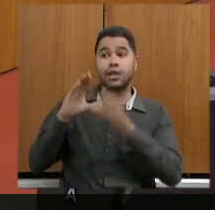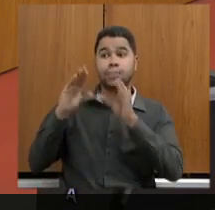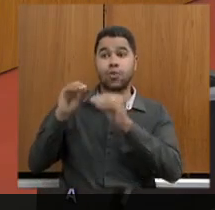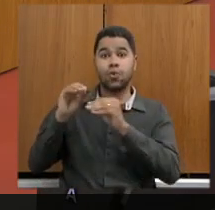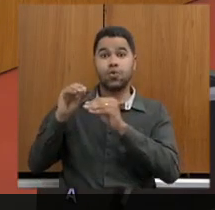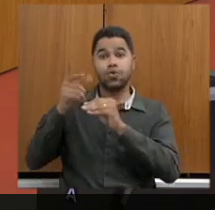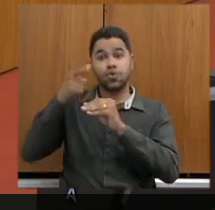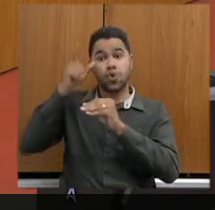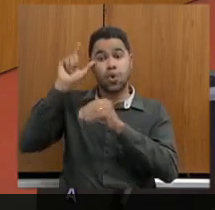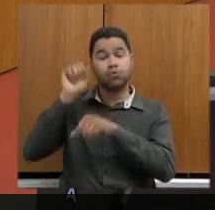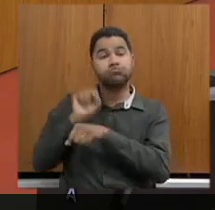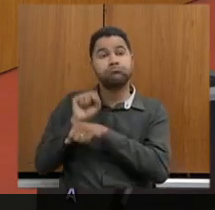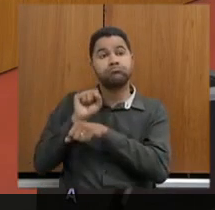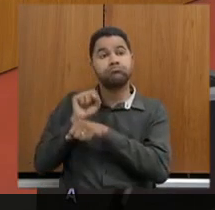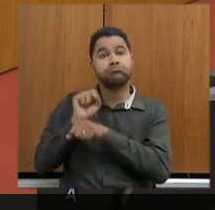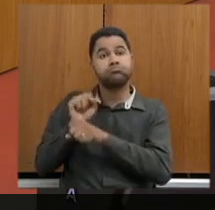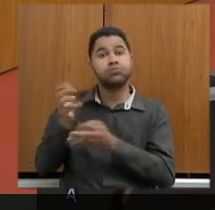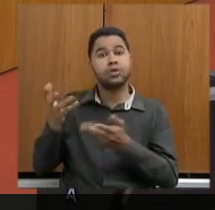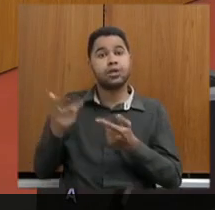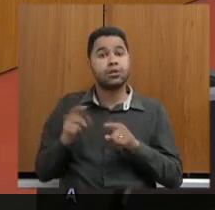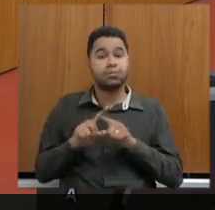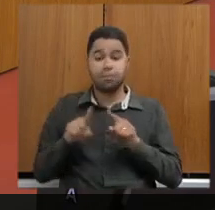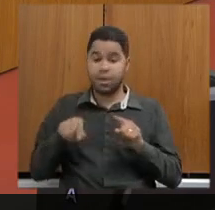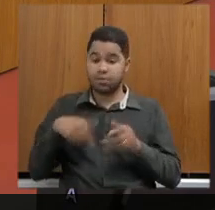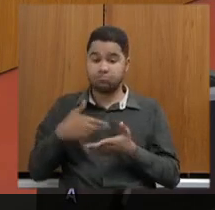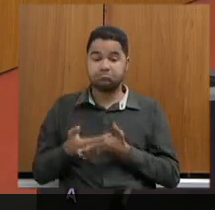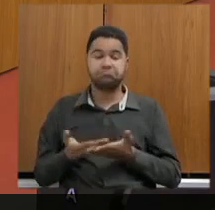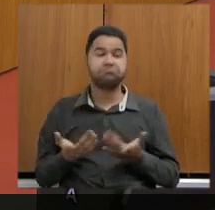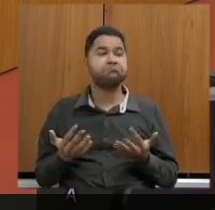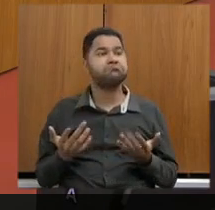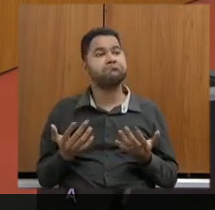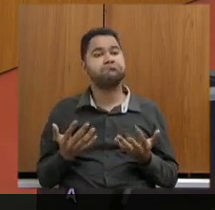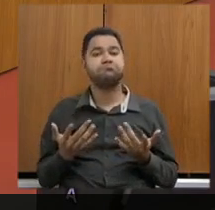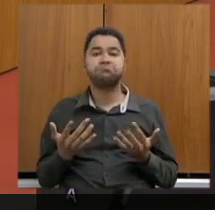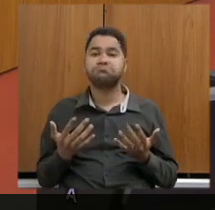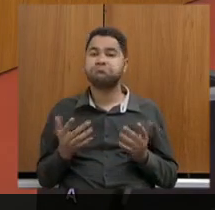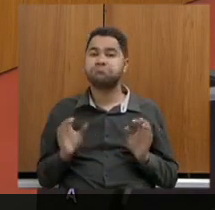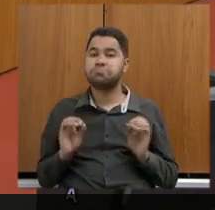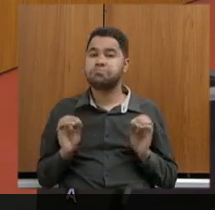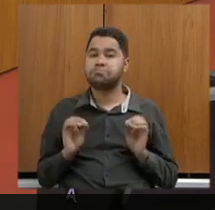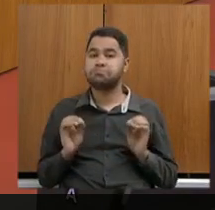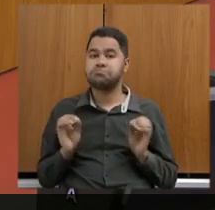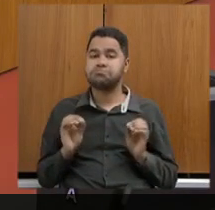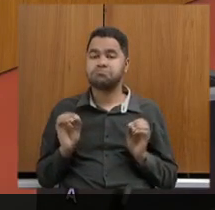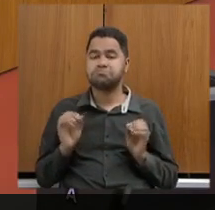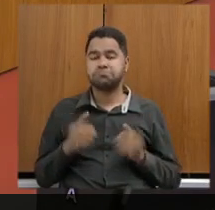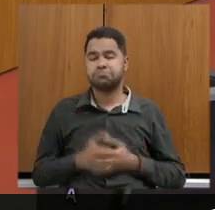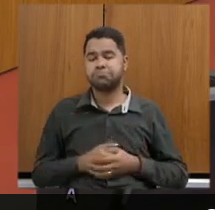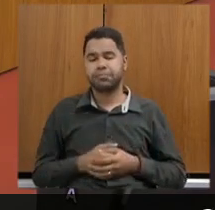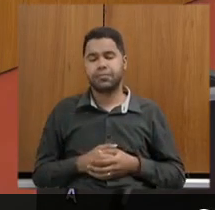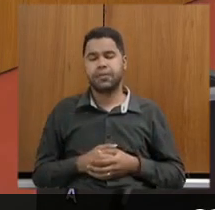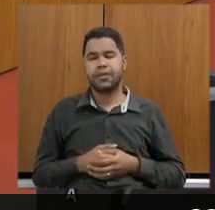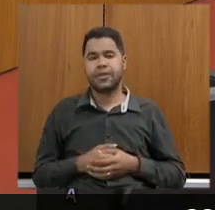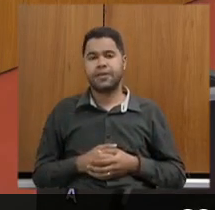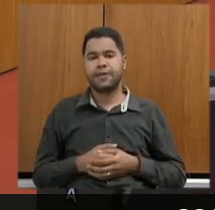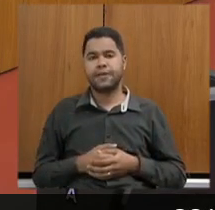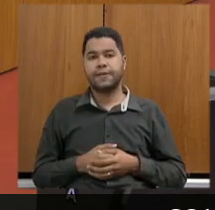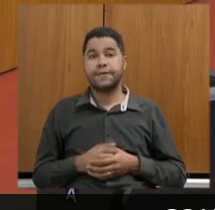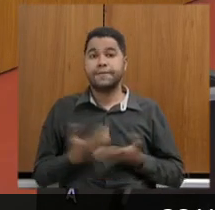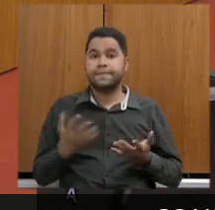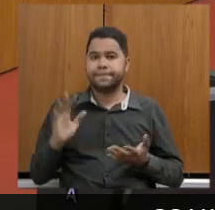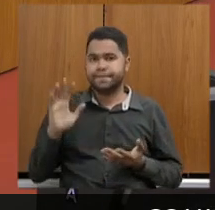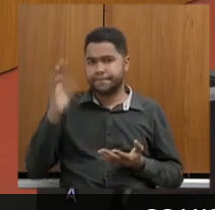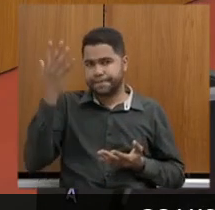esperando para que seu cliente fosse ouvido mas que até aquele momento não havia nenhuma previsão para que isso acontecesse O que contém assim